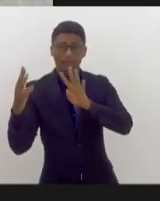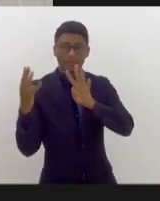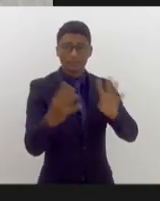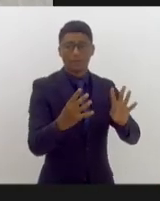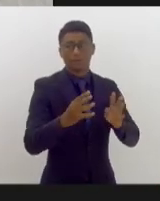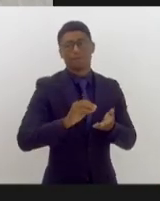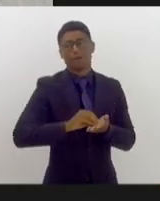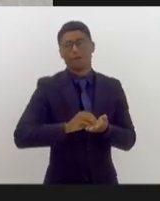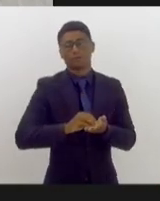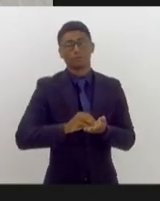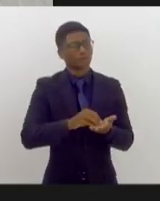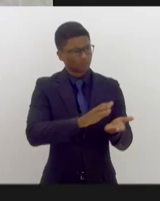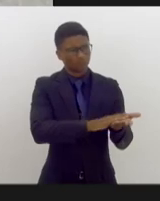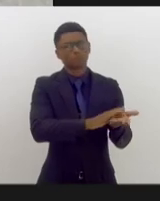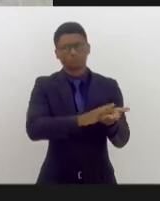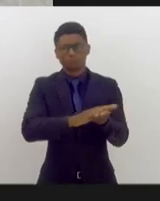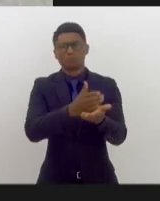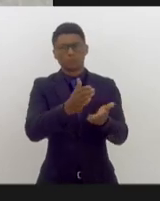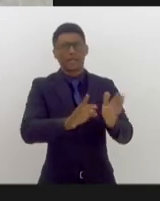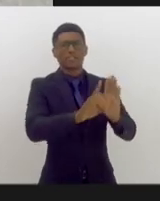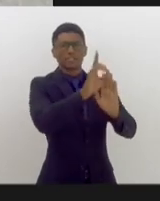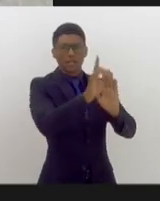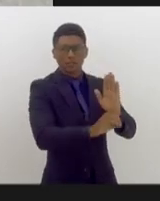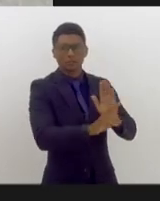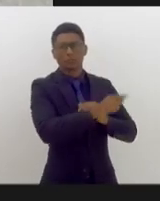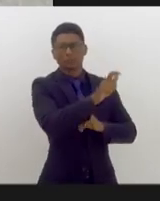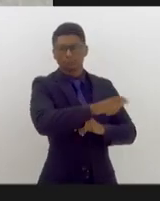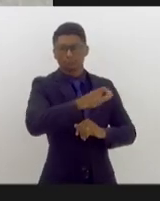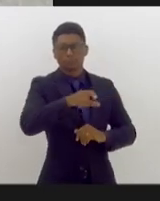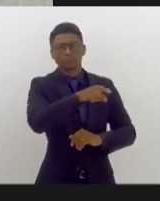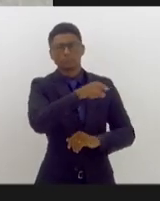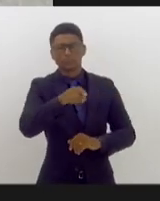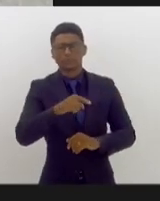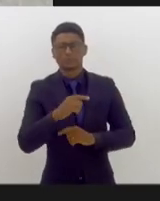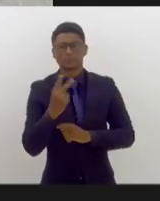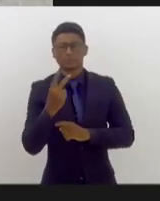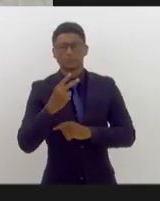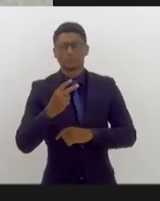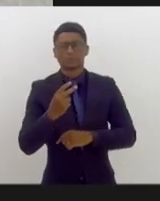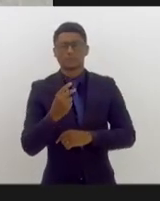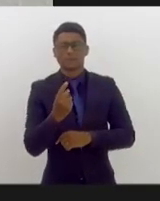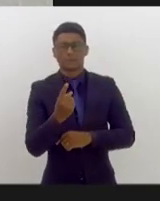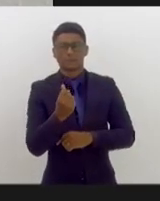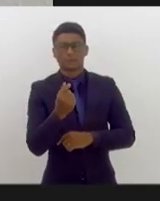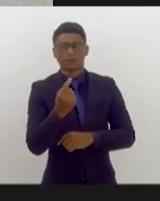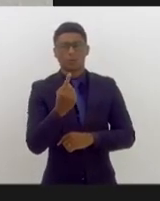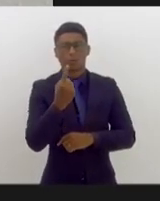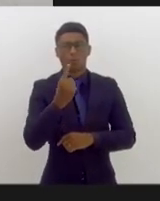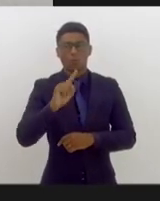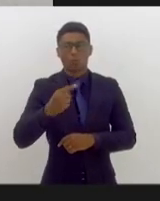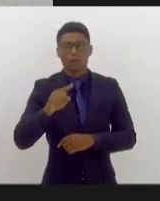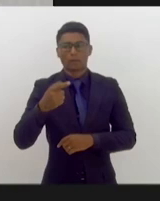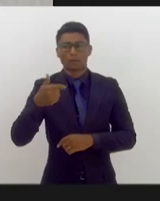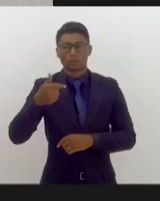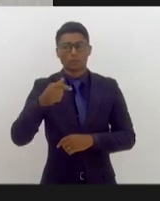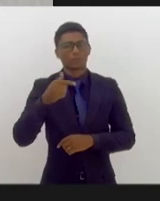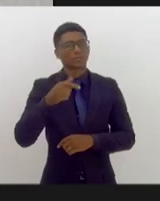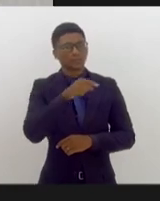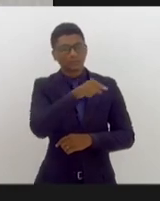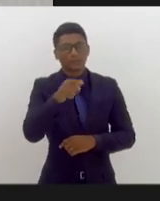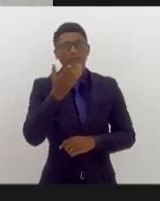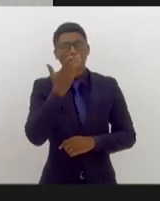os diretores que, mesmo com R$1,12, estão conseguindo alimentar suas crianças. Queria agradecer a todos e a